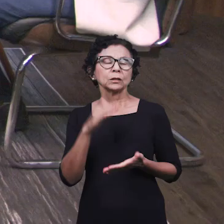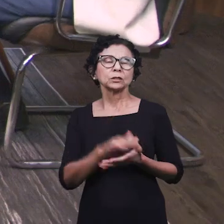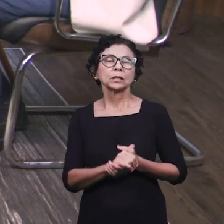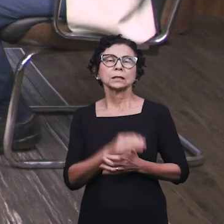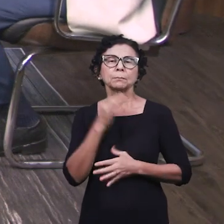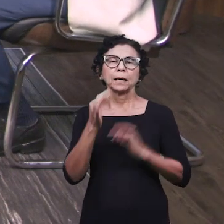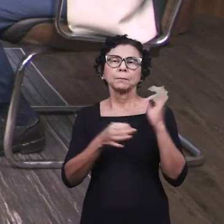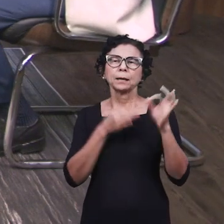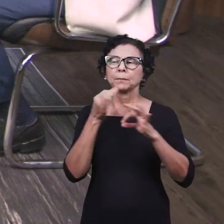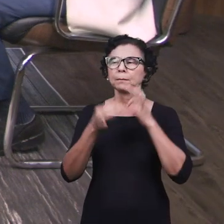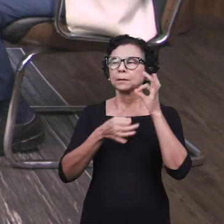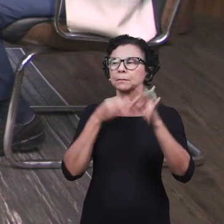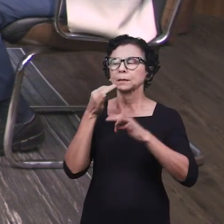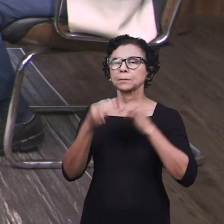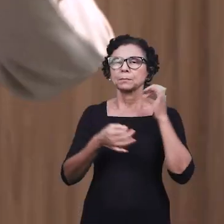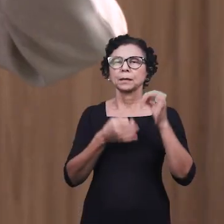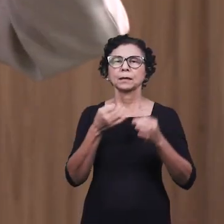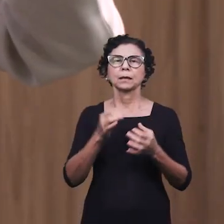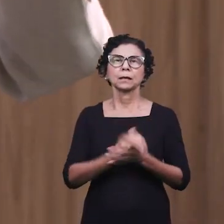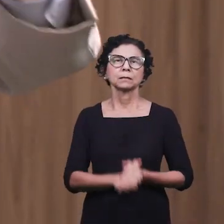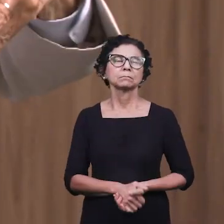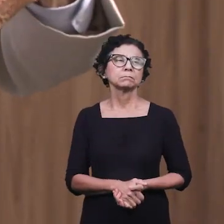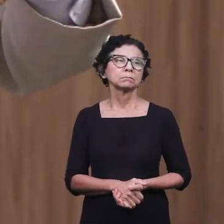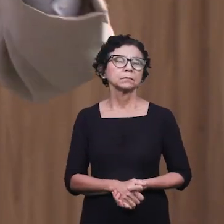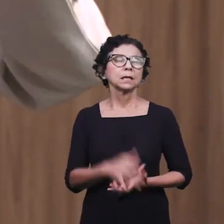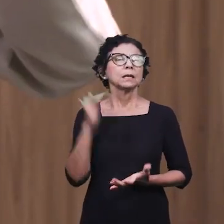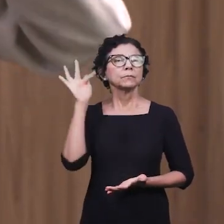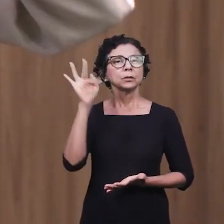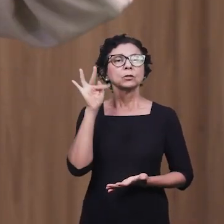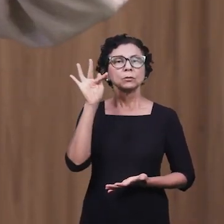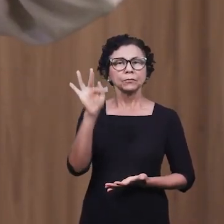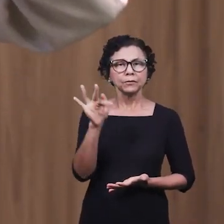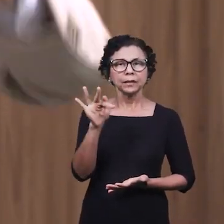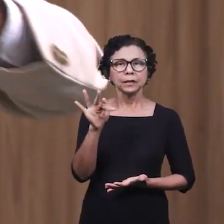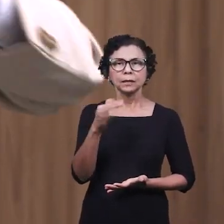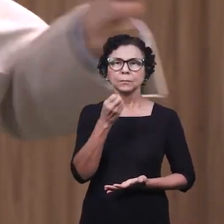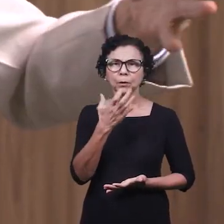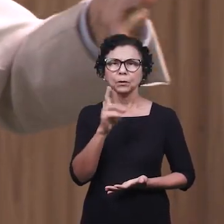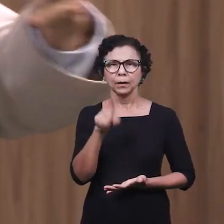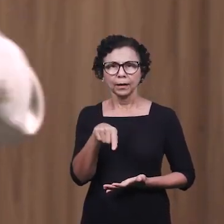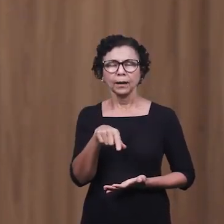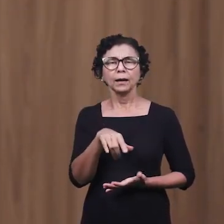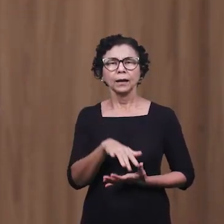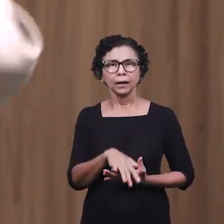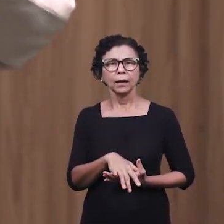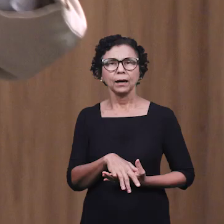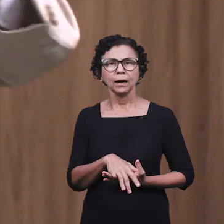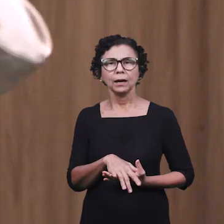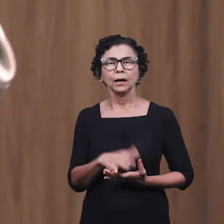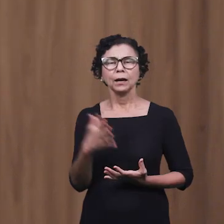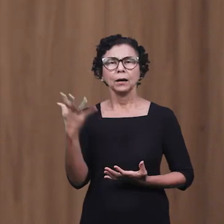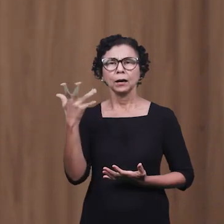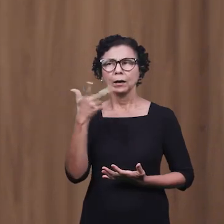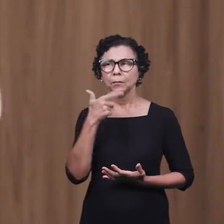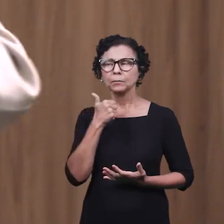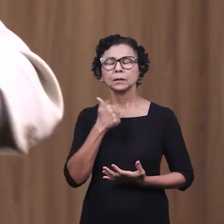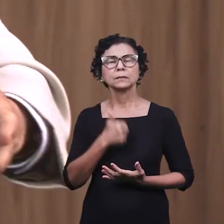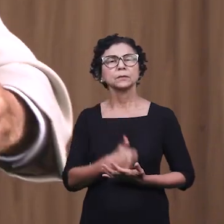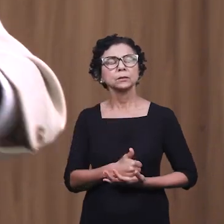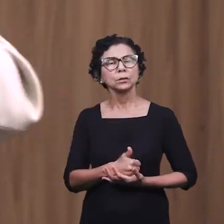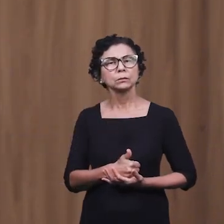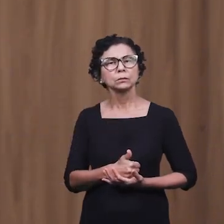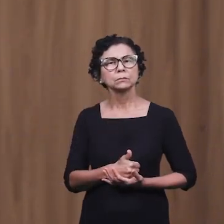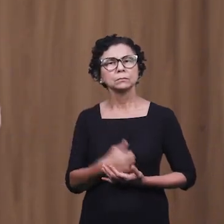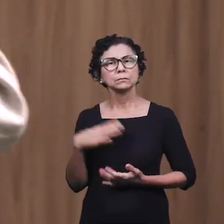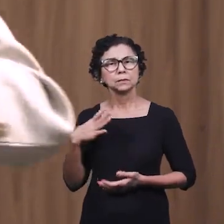argumento. Filosofia, pode falar filosofia. Filosofia é bom? É um encanto filosofia, mas não